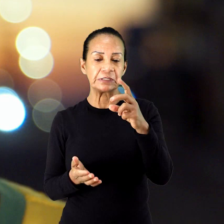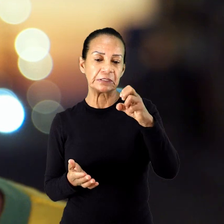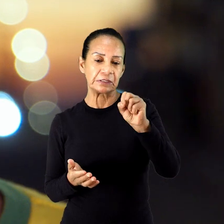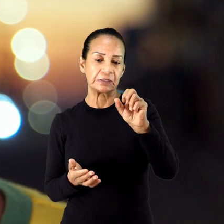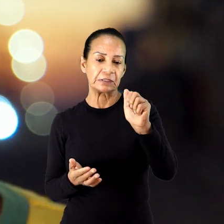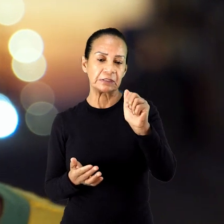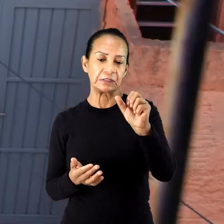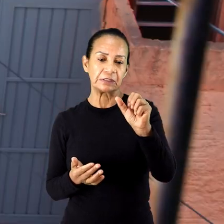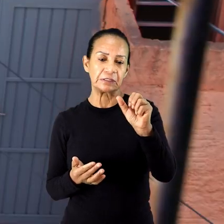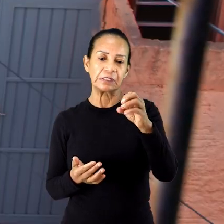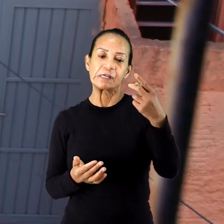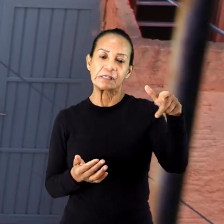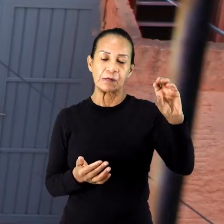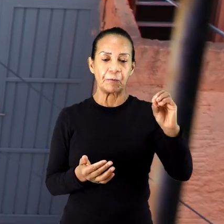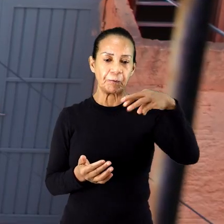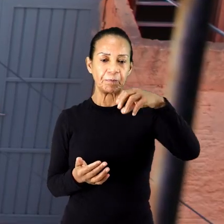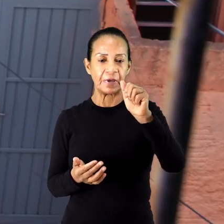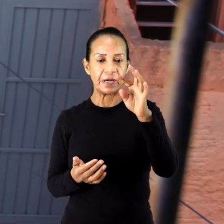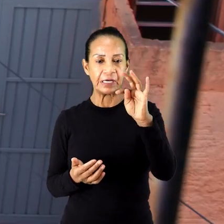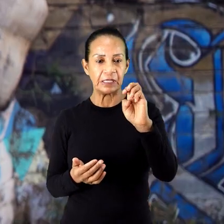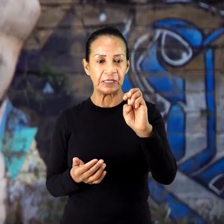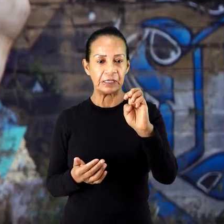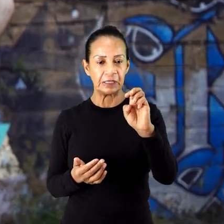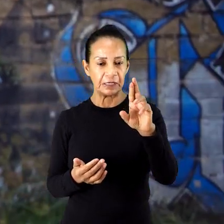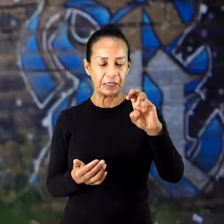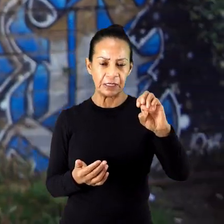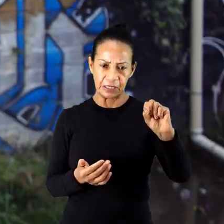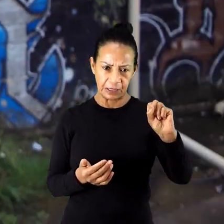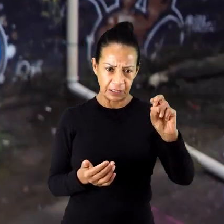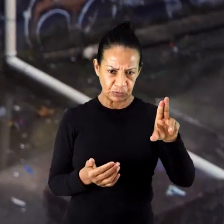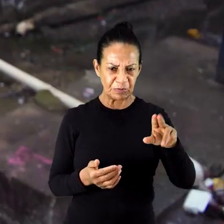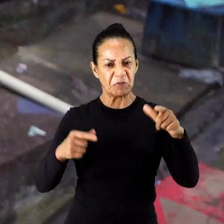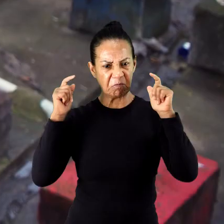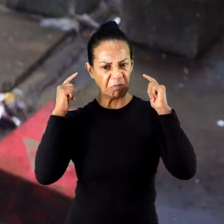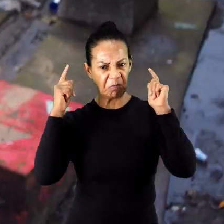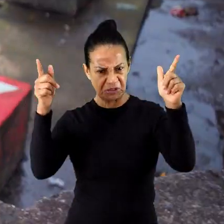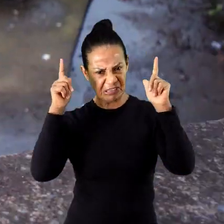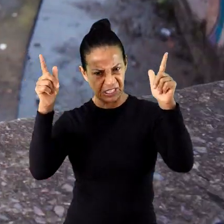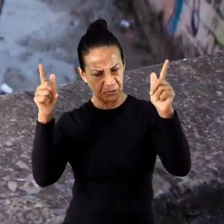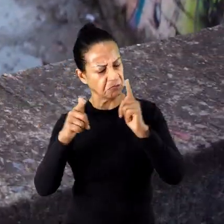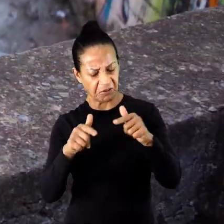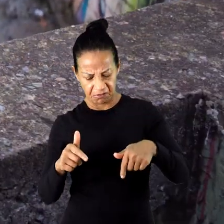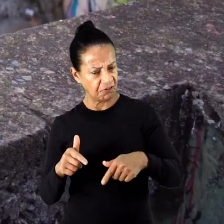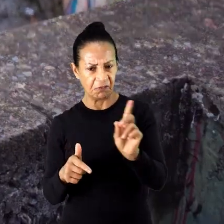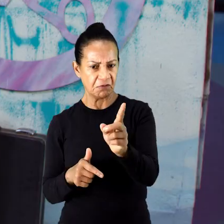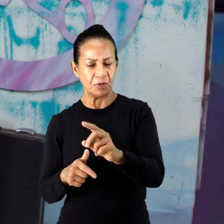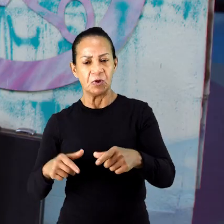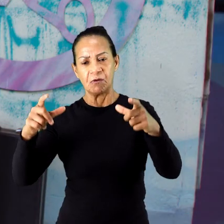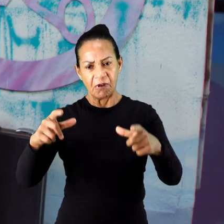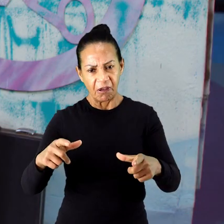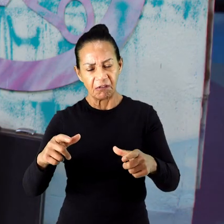Vila Flávia São Mateus. Criamos esse espaço como uma forma de protesto, porque aqui na nossa quebrada nós não tem praça, nós não